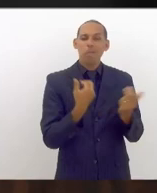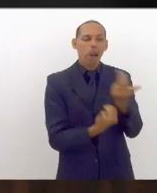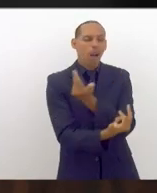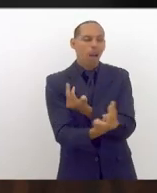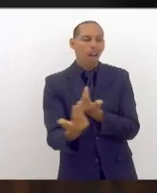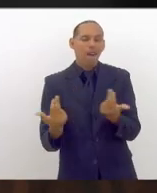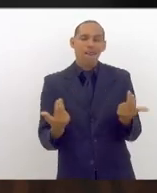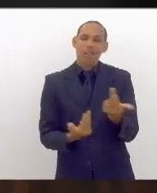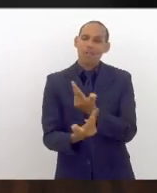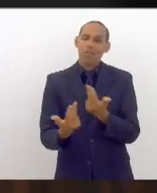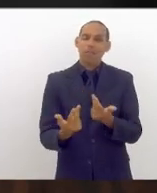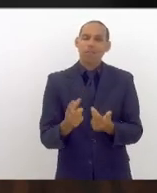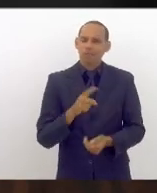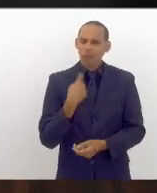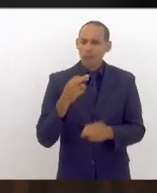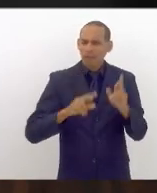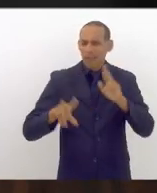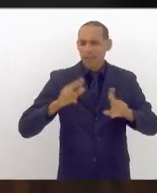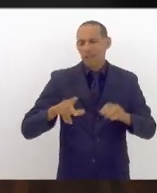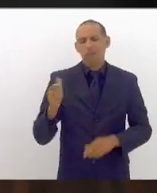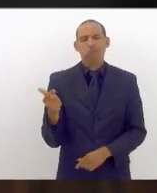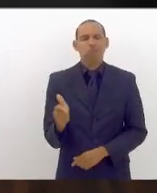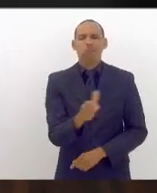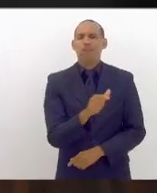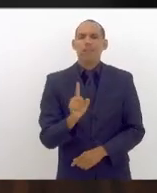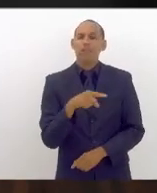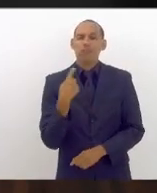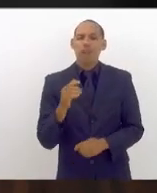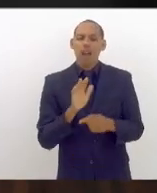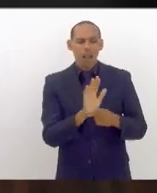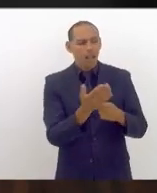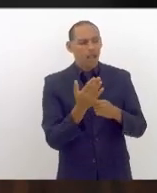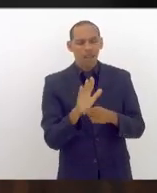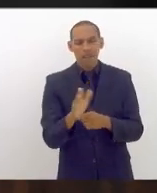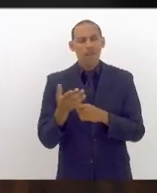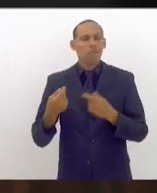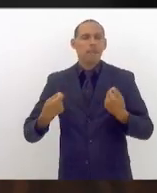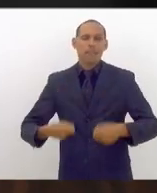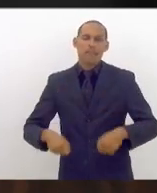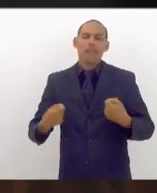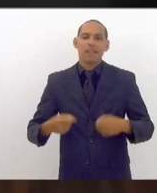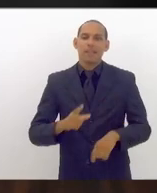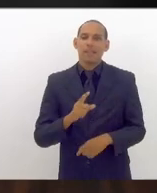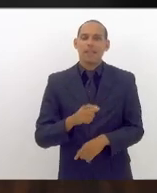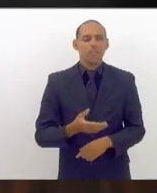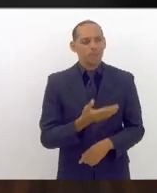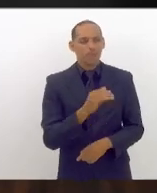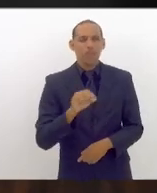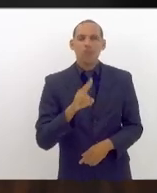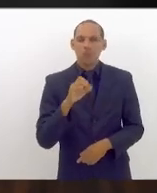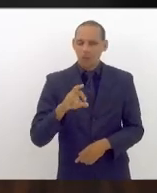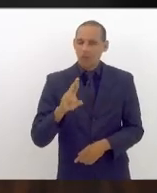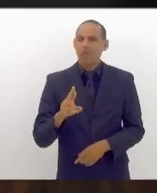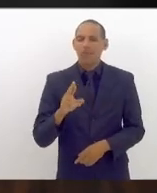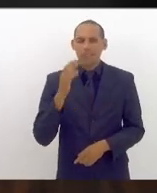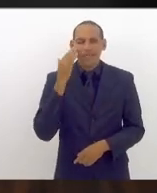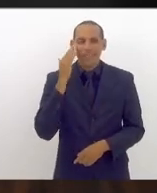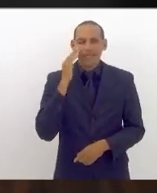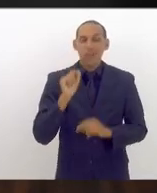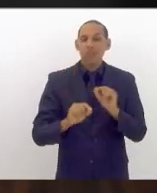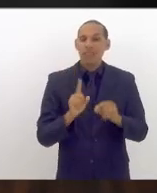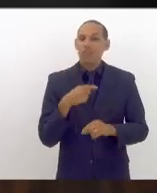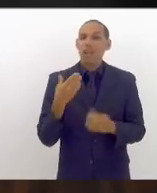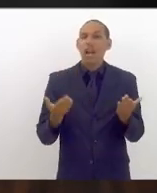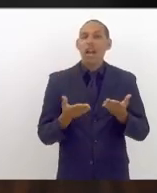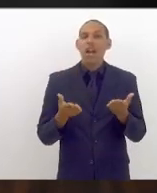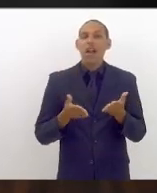que não temos diferenças que temos que nos ajudar acho que a gente passa Júnior vai entender bem isso a gente passa por um